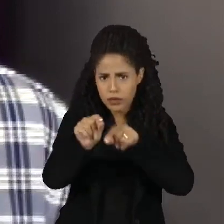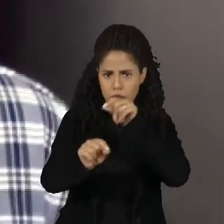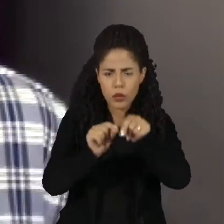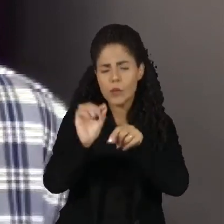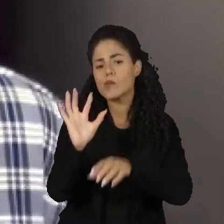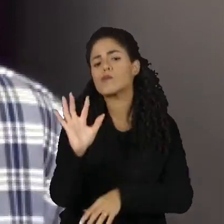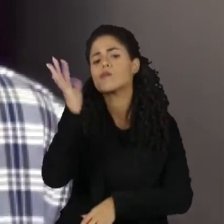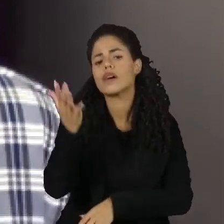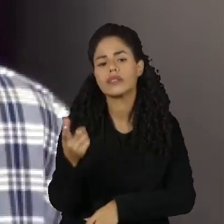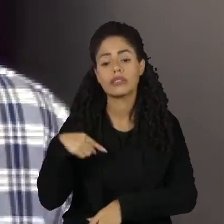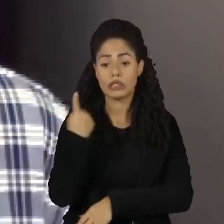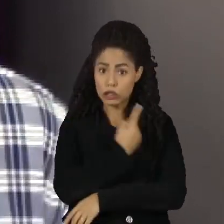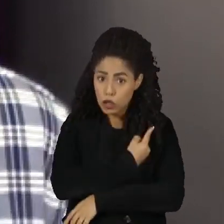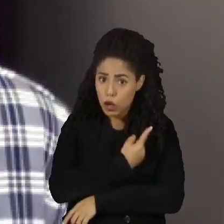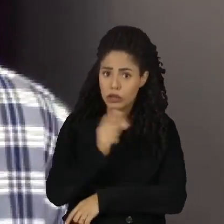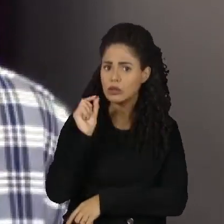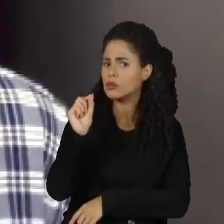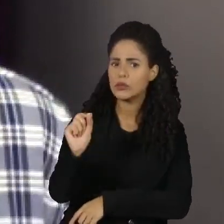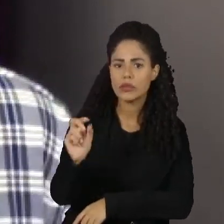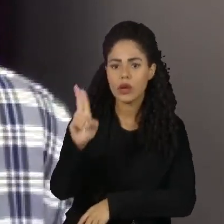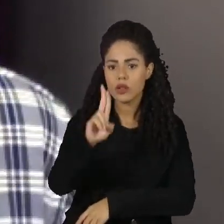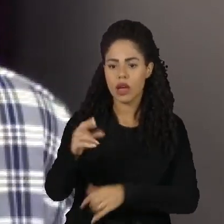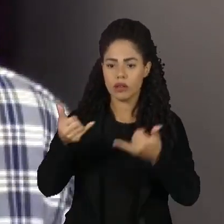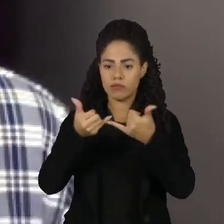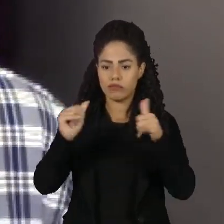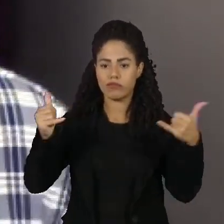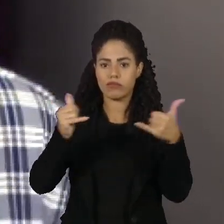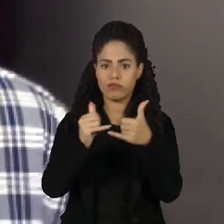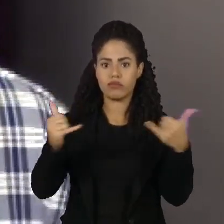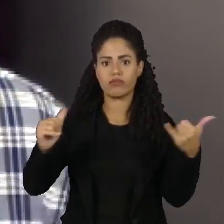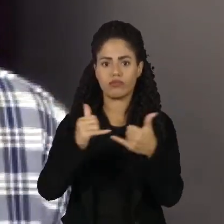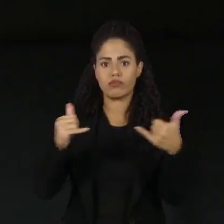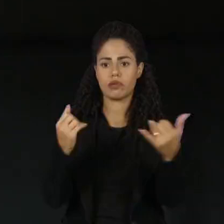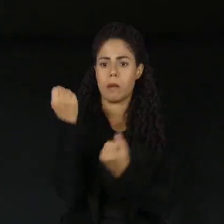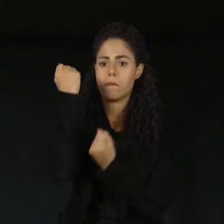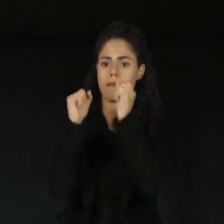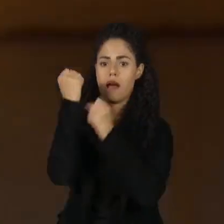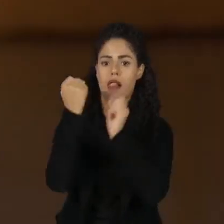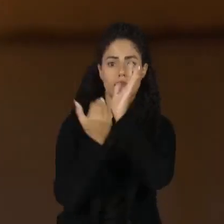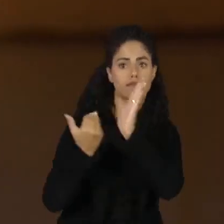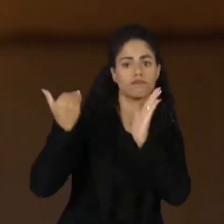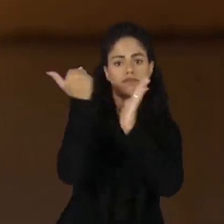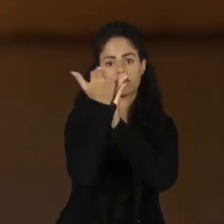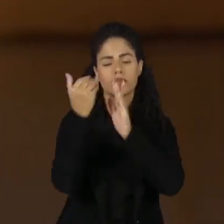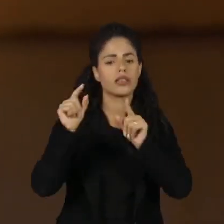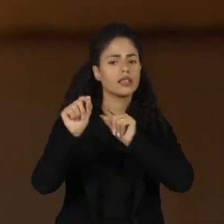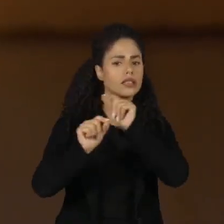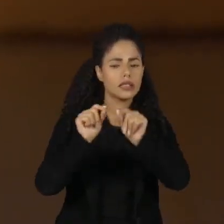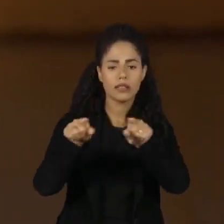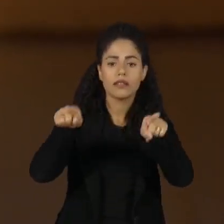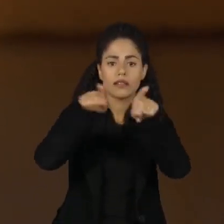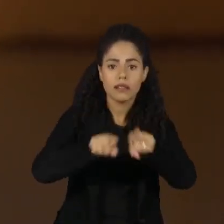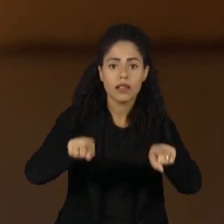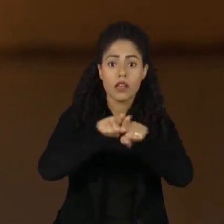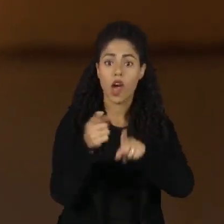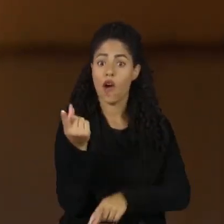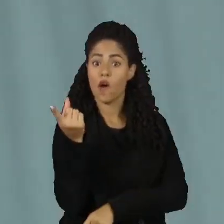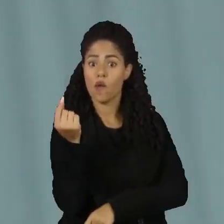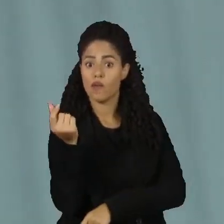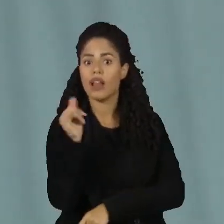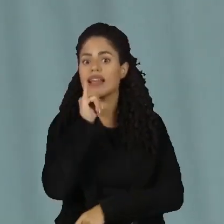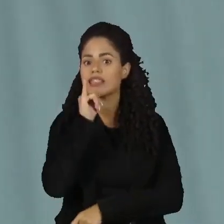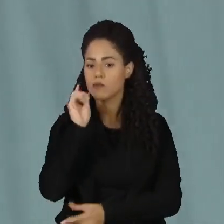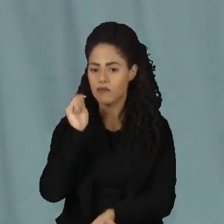a demanda, nós somos obrigados a utilizar as termoelétricas, que têm um custo operacional elevadíssimo, fazendo com que o valor das nossas